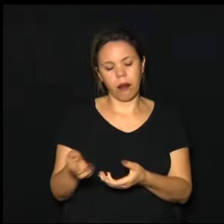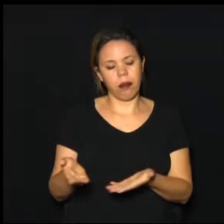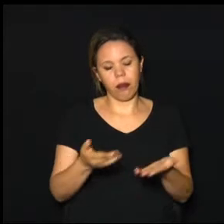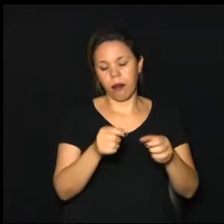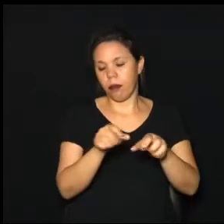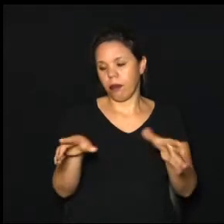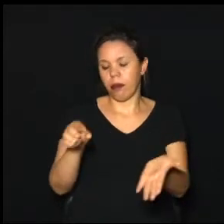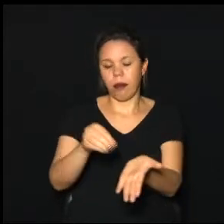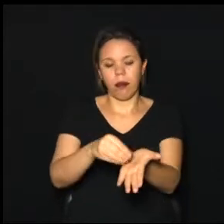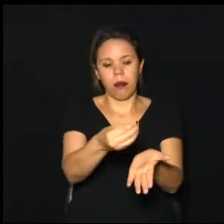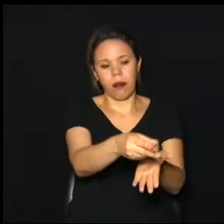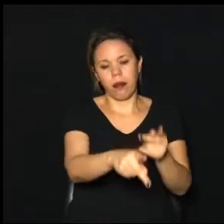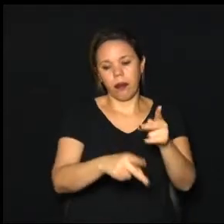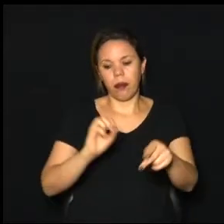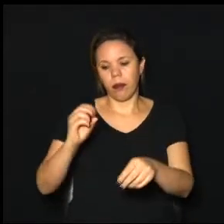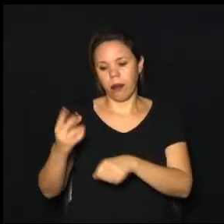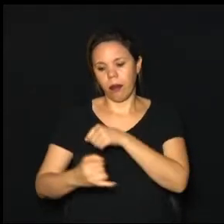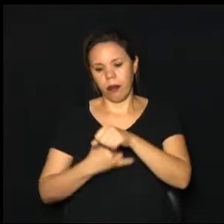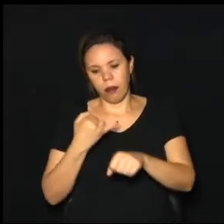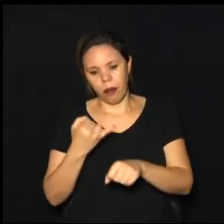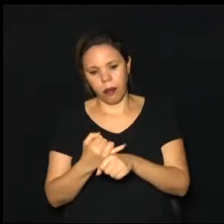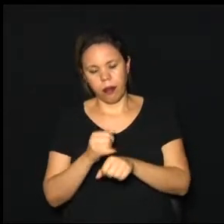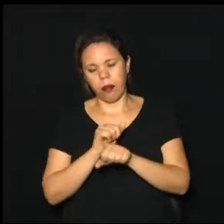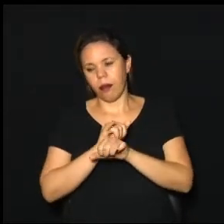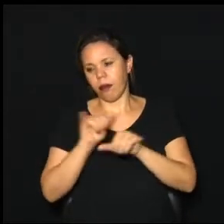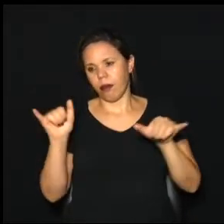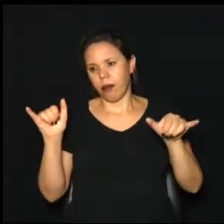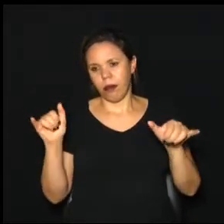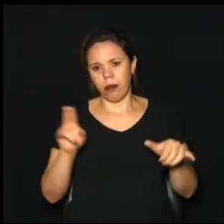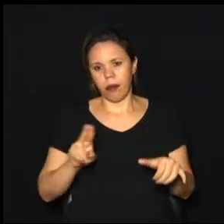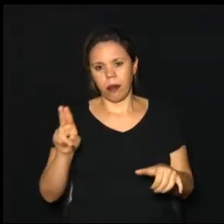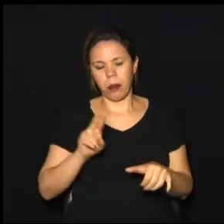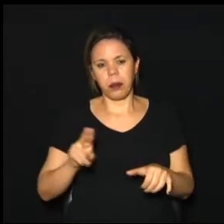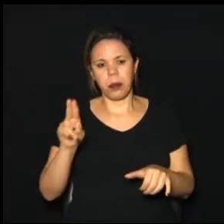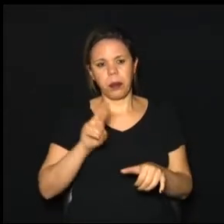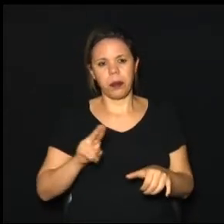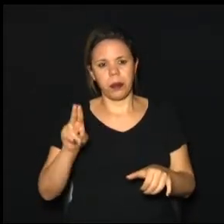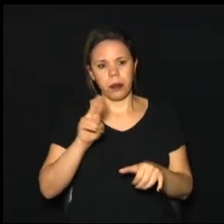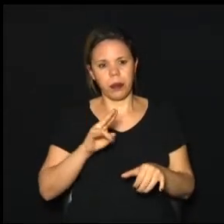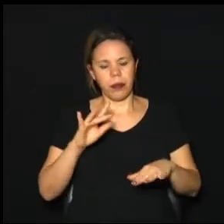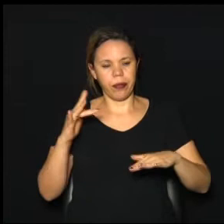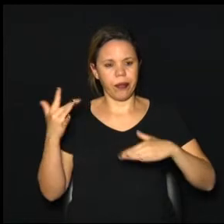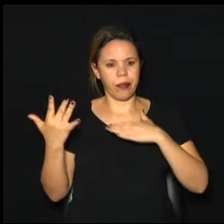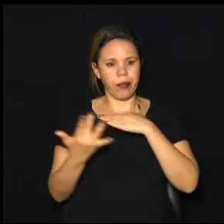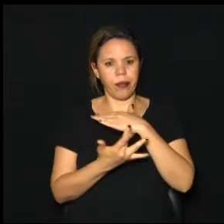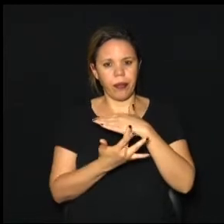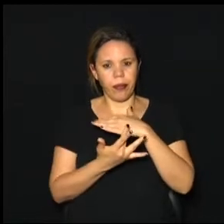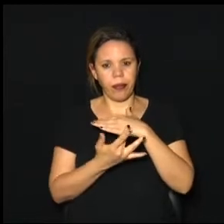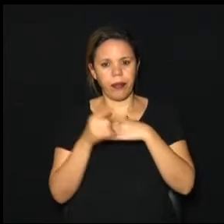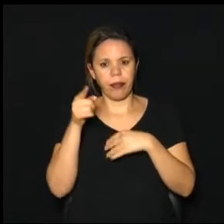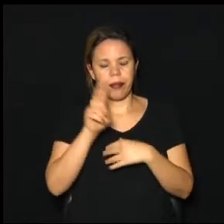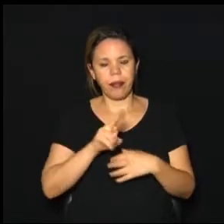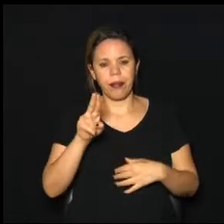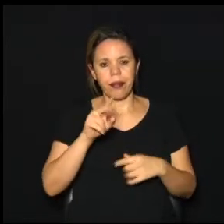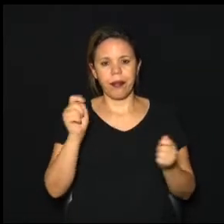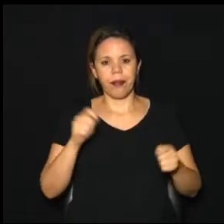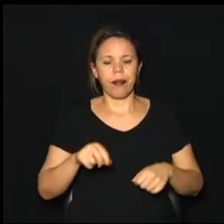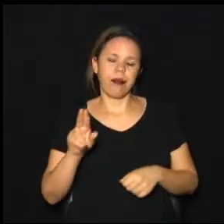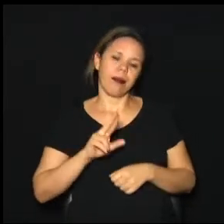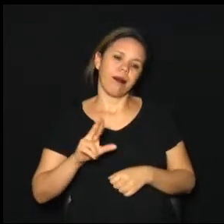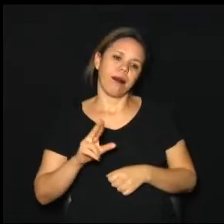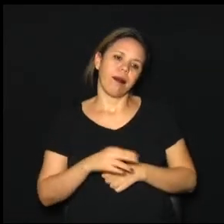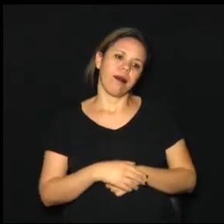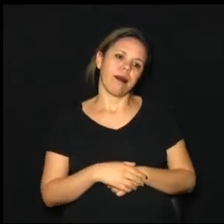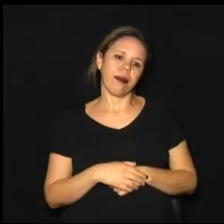usar em sites na internet, que você vai usar em redes sociais, você vai poder utilizar